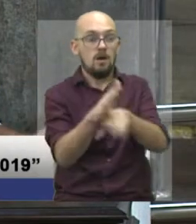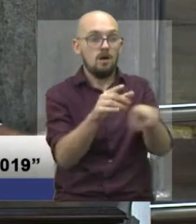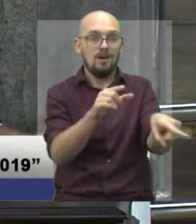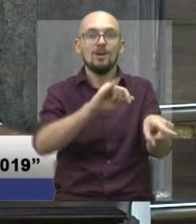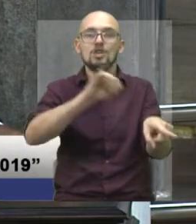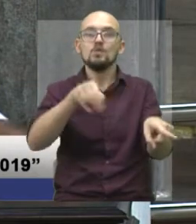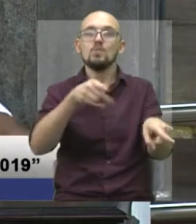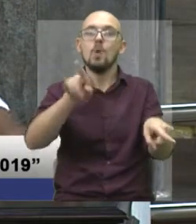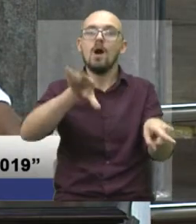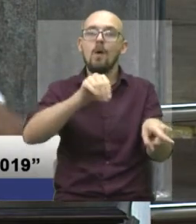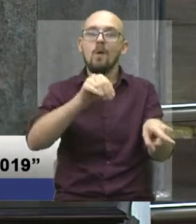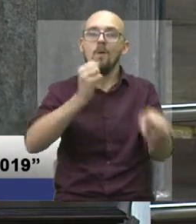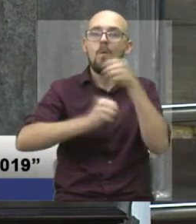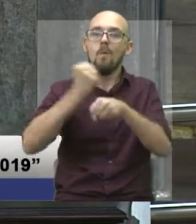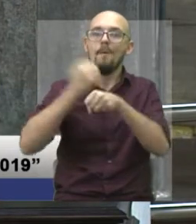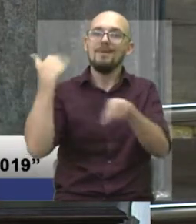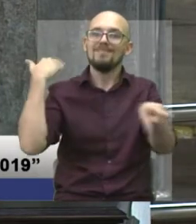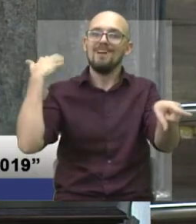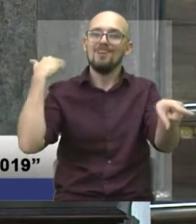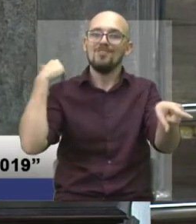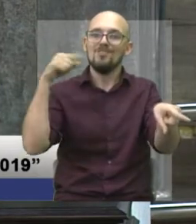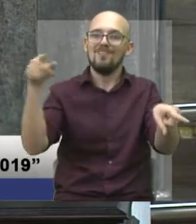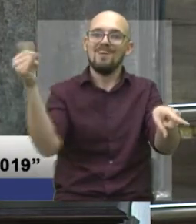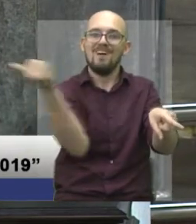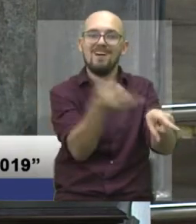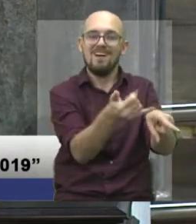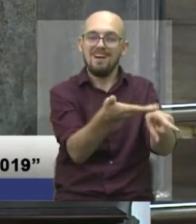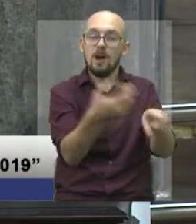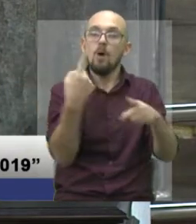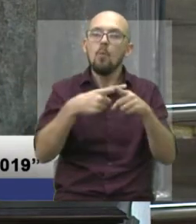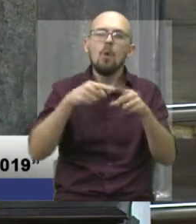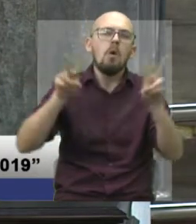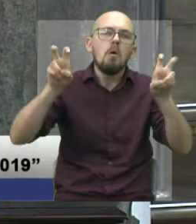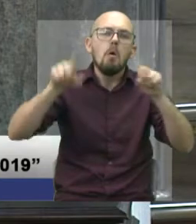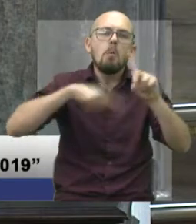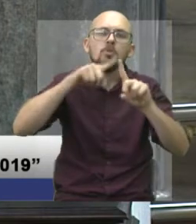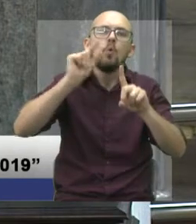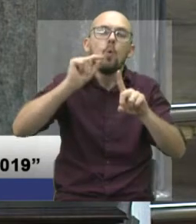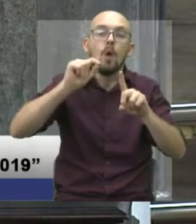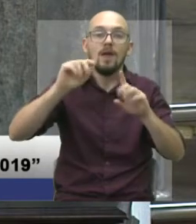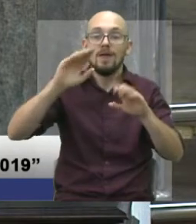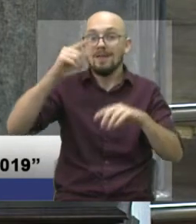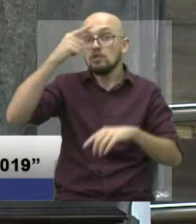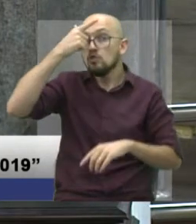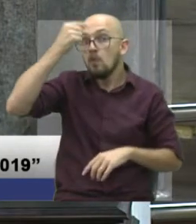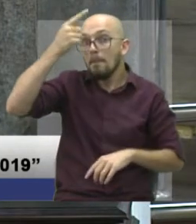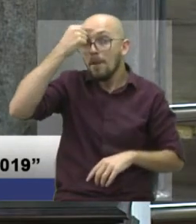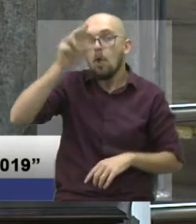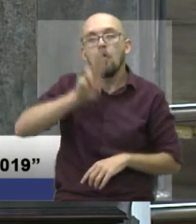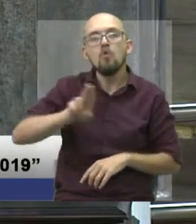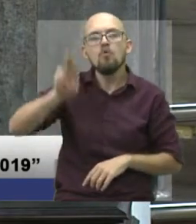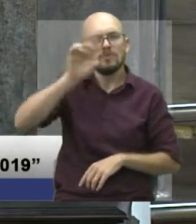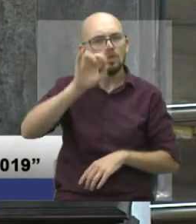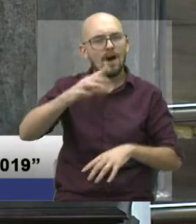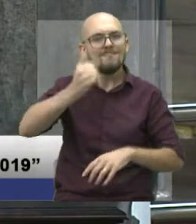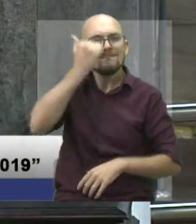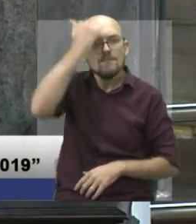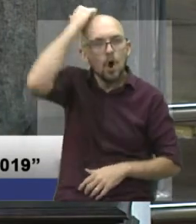ano passado, que é tentar fazer com que o ensino superior não use só o vestibular para ingresso, que